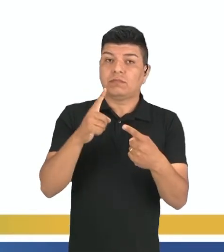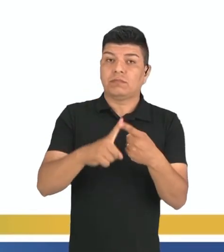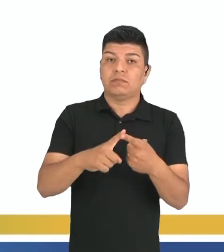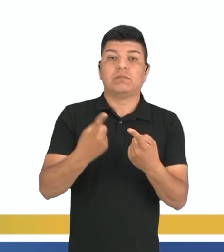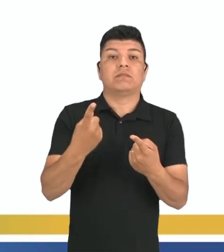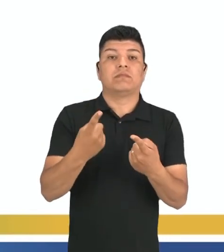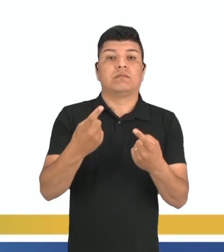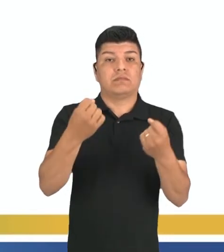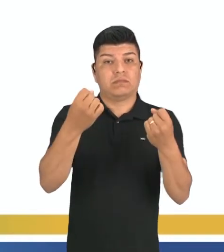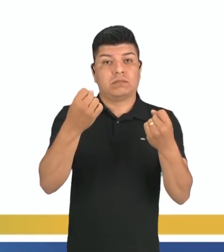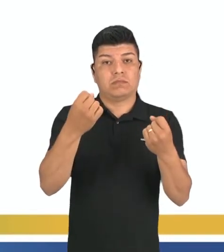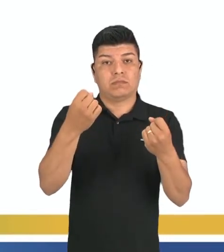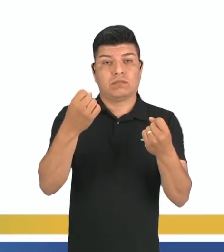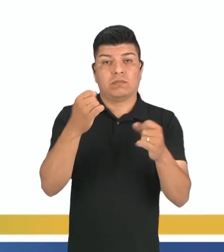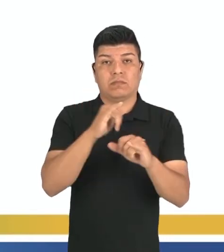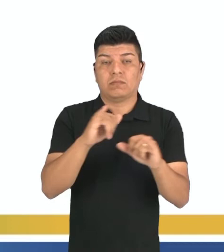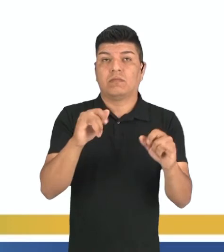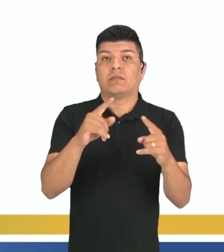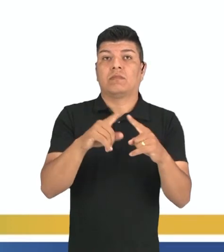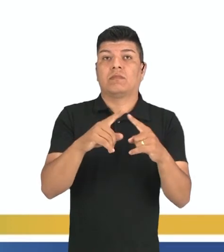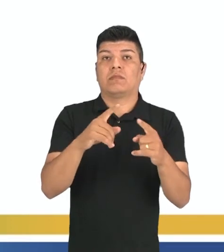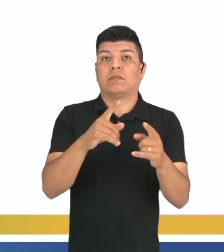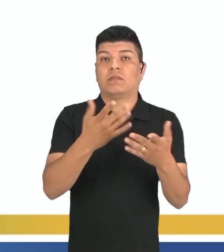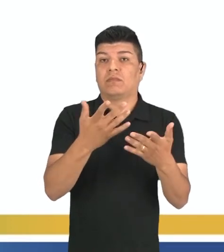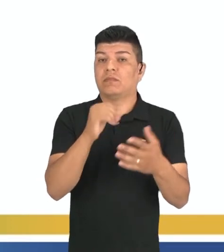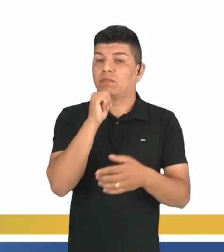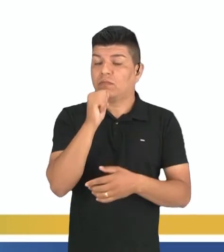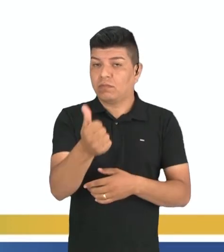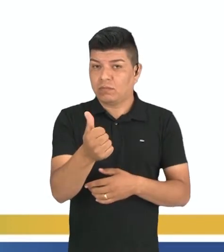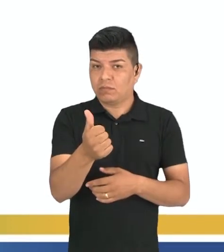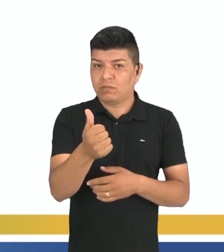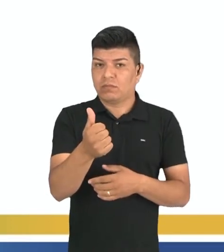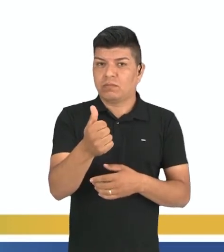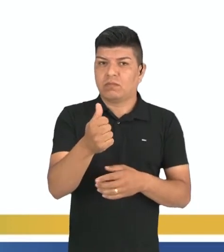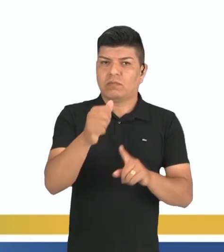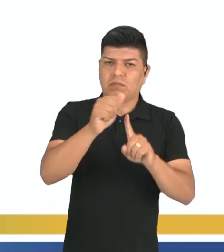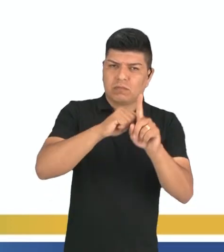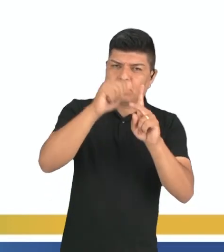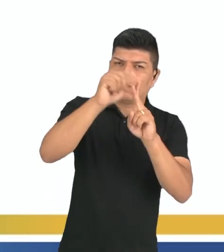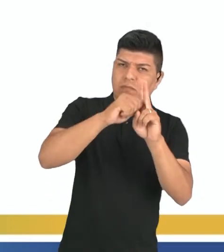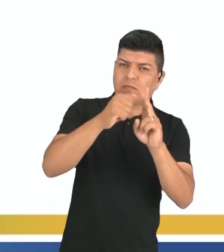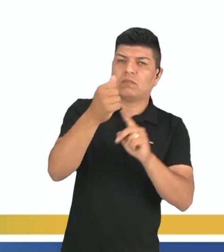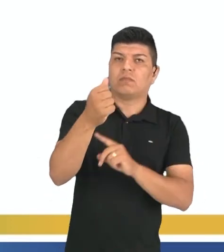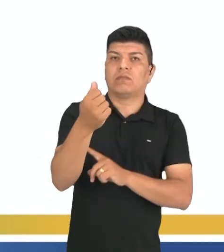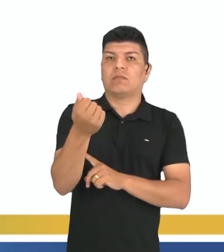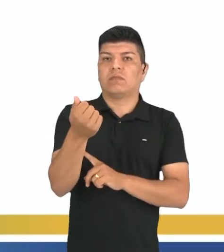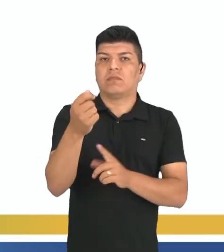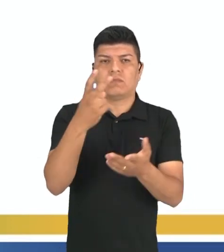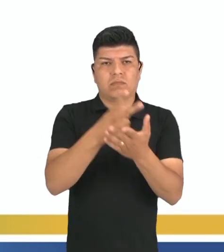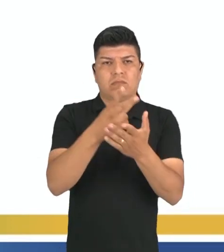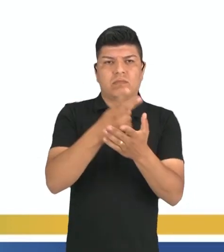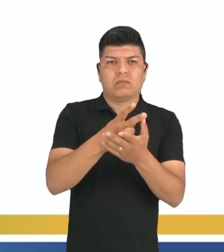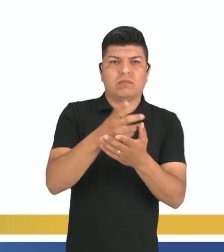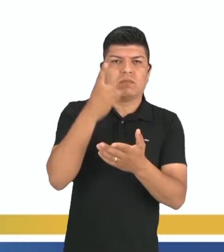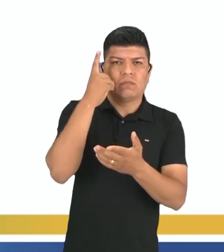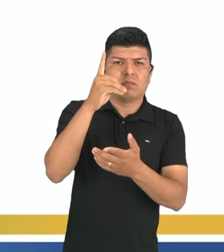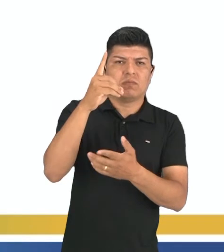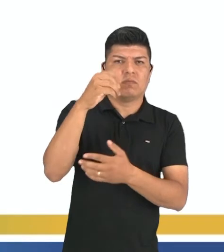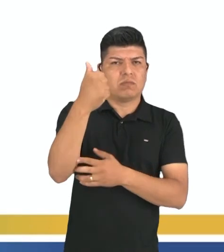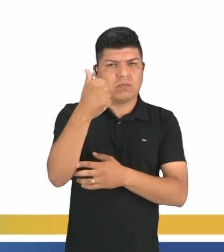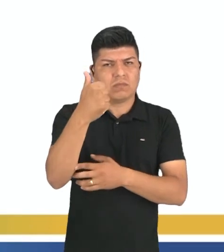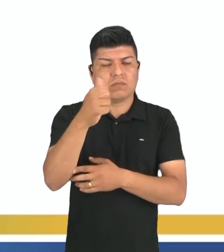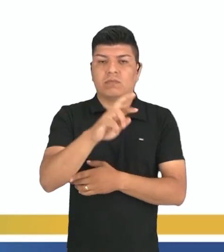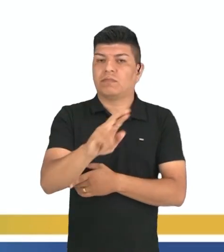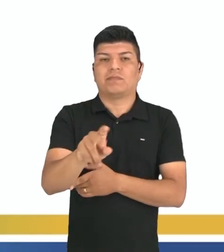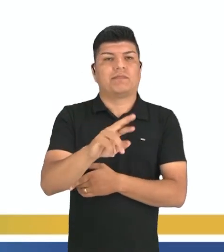que o início do ciclo menstrual coincide com o início de cada mês. Então, digamos que ocorre sempre no dia 1º. Não,